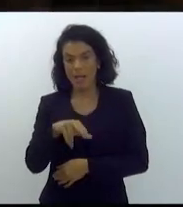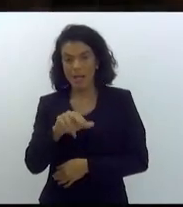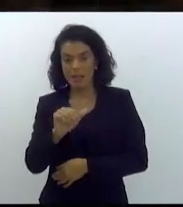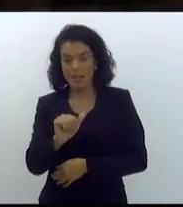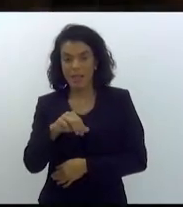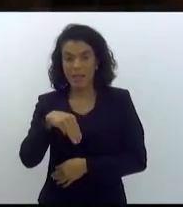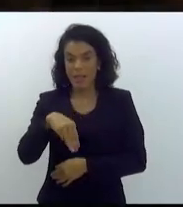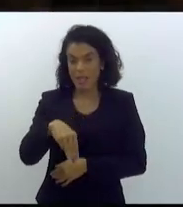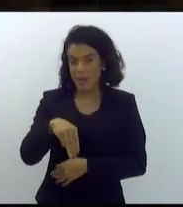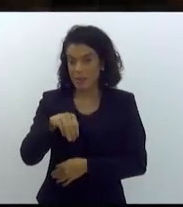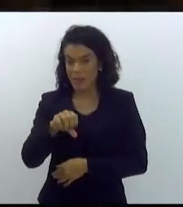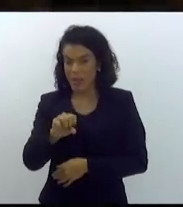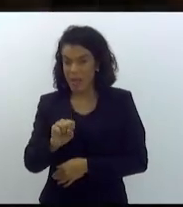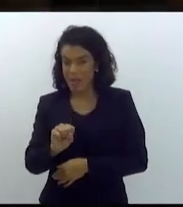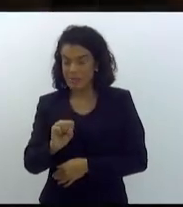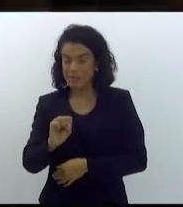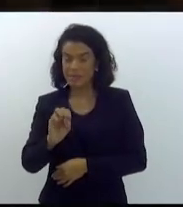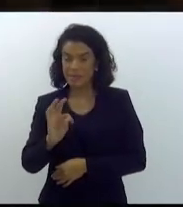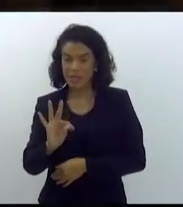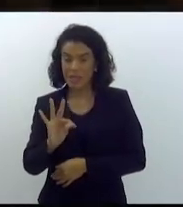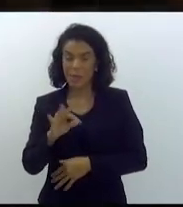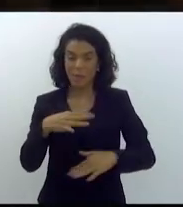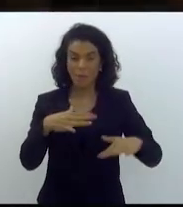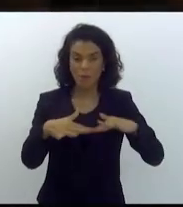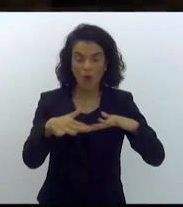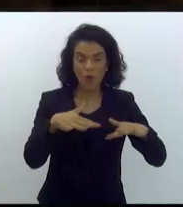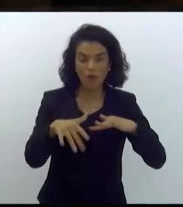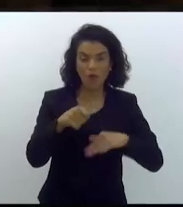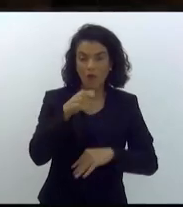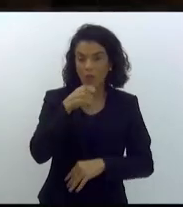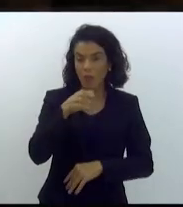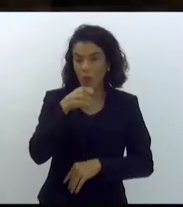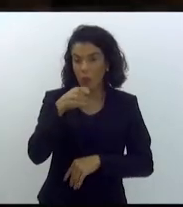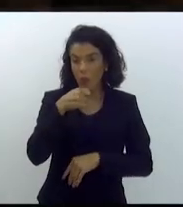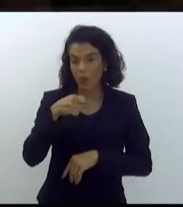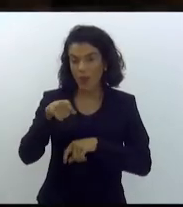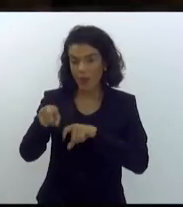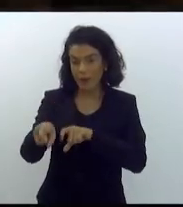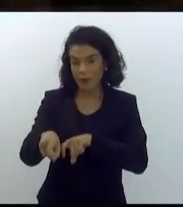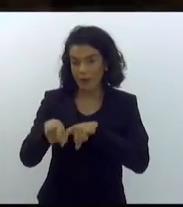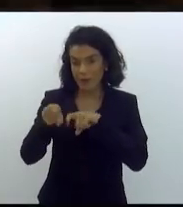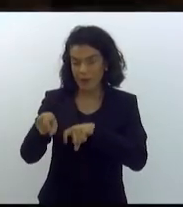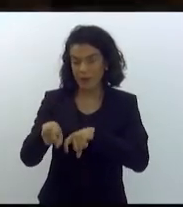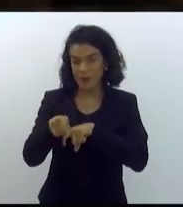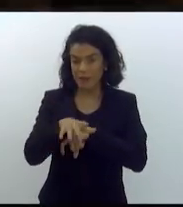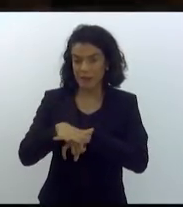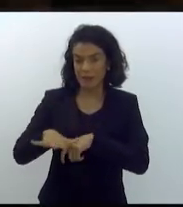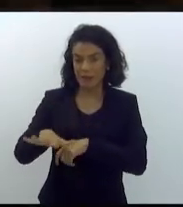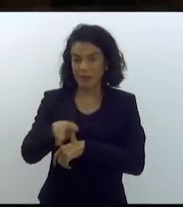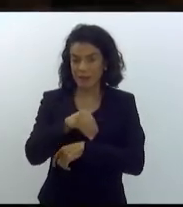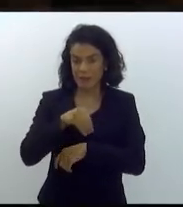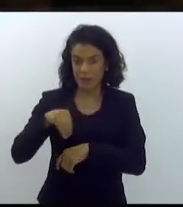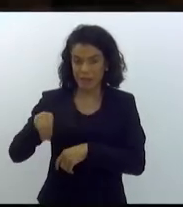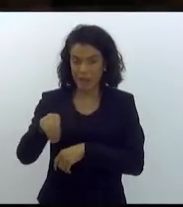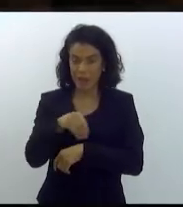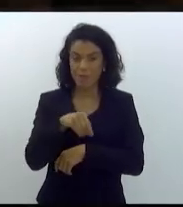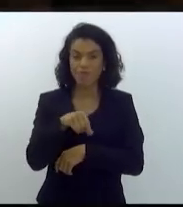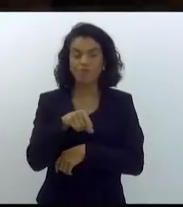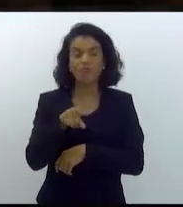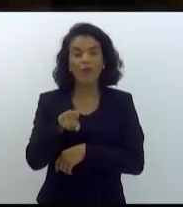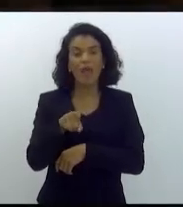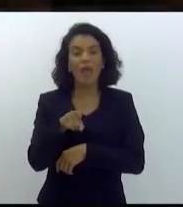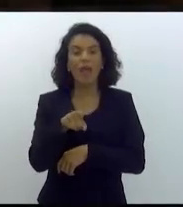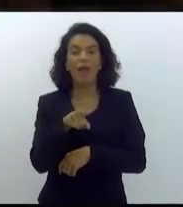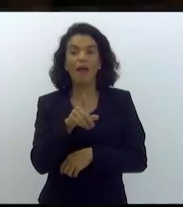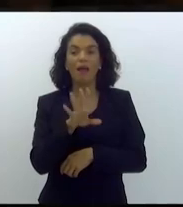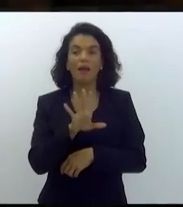Isto é do movimento sem terra que ela teria ido fazer uma prestação de